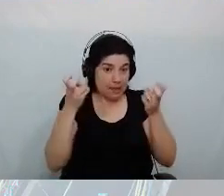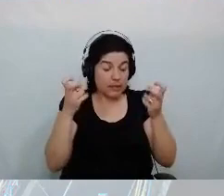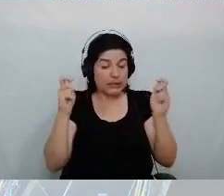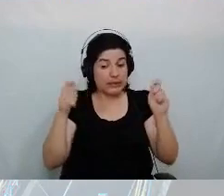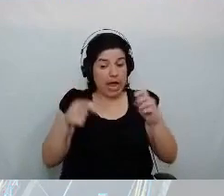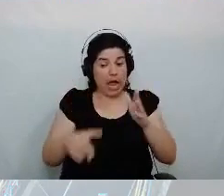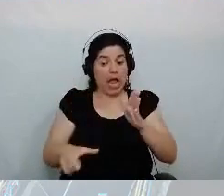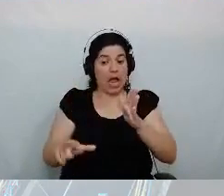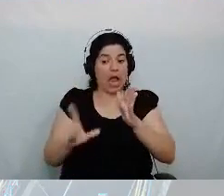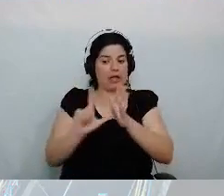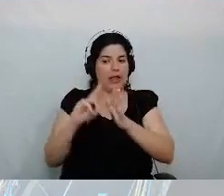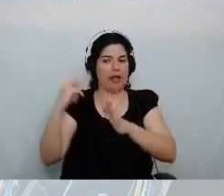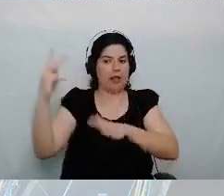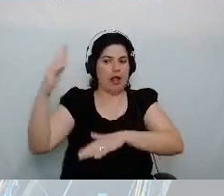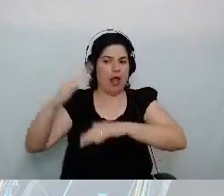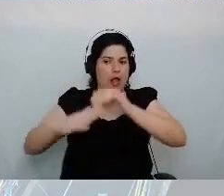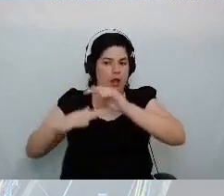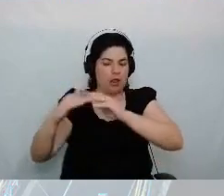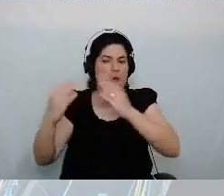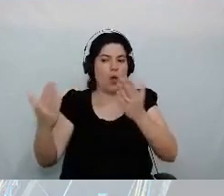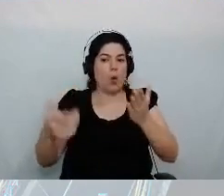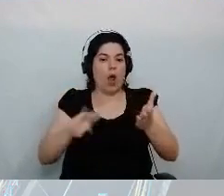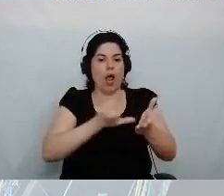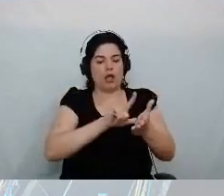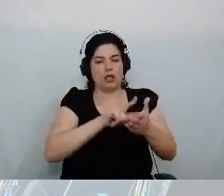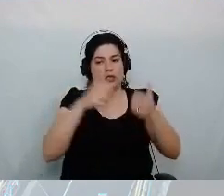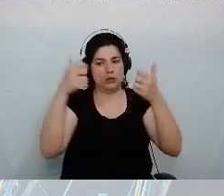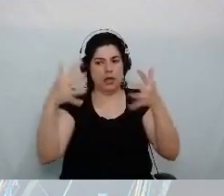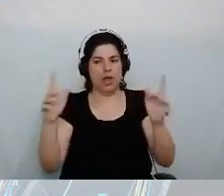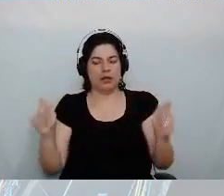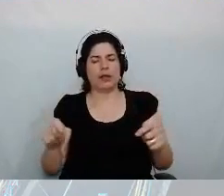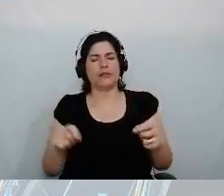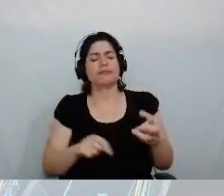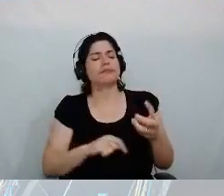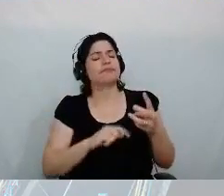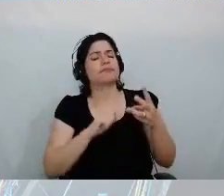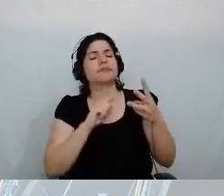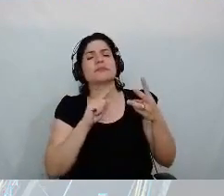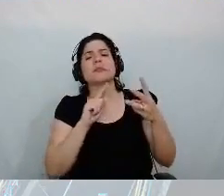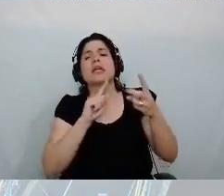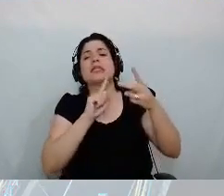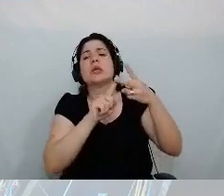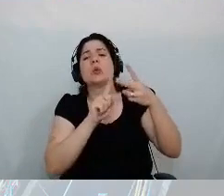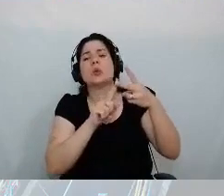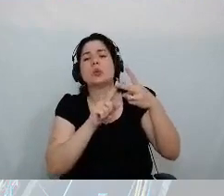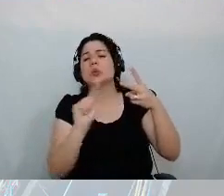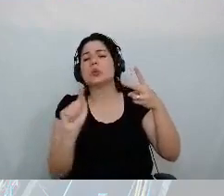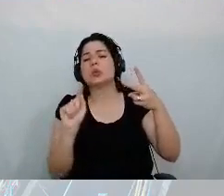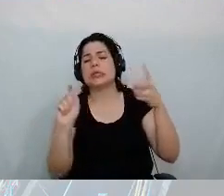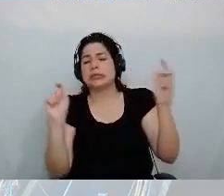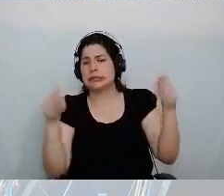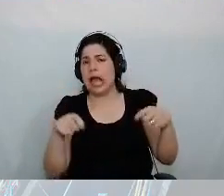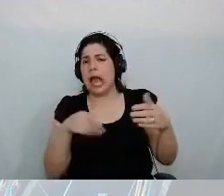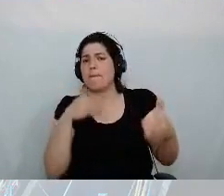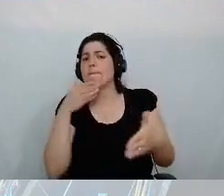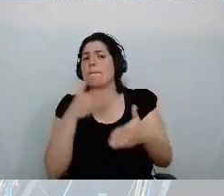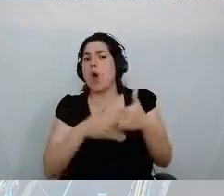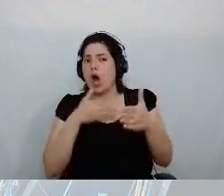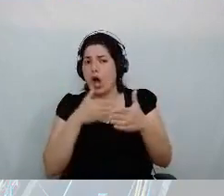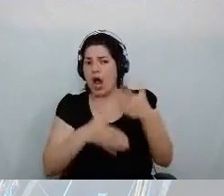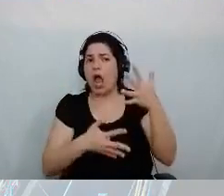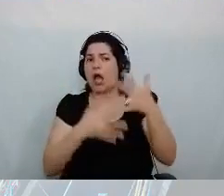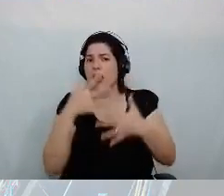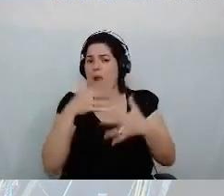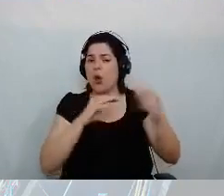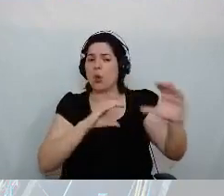ação dele. Depois eu vou para o segundo. Qual é o segundo item que pode bloquear a minha transformação? Vou fazendo